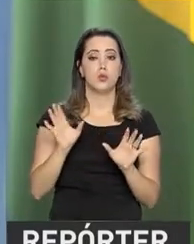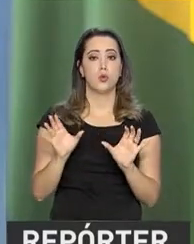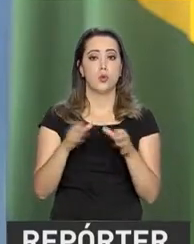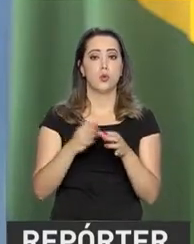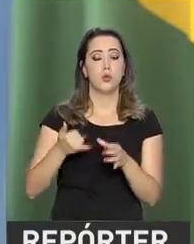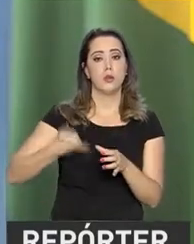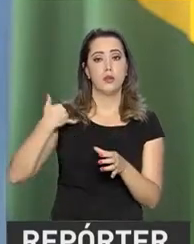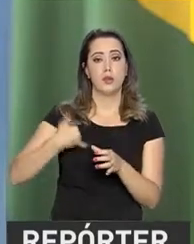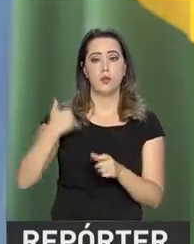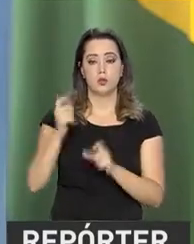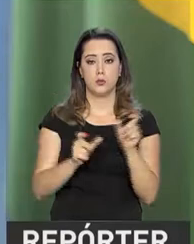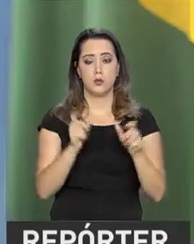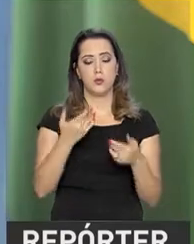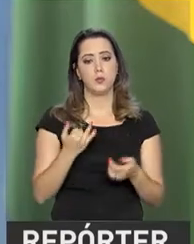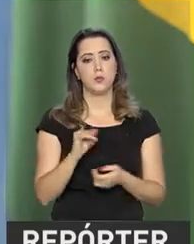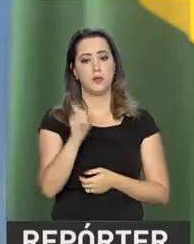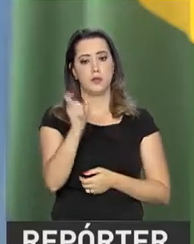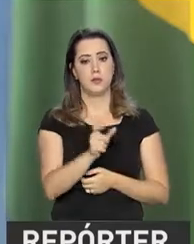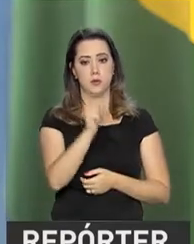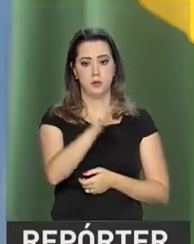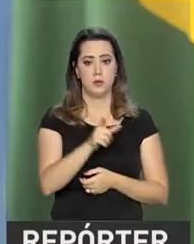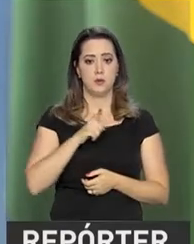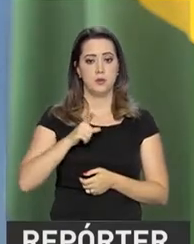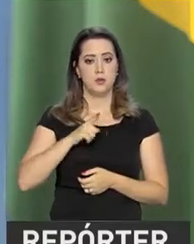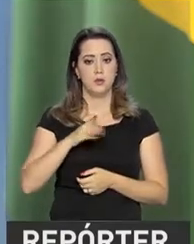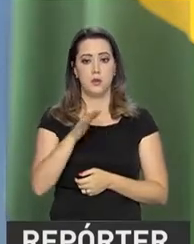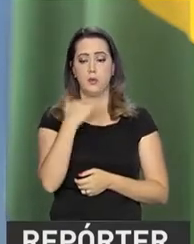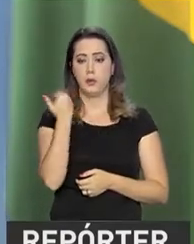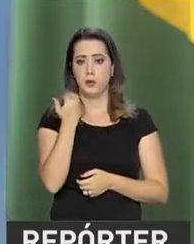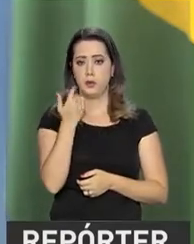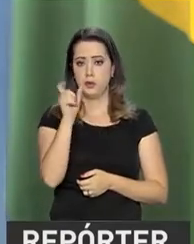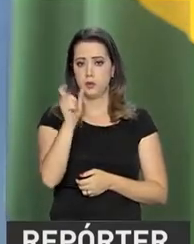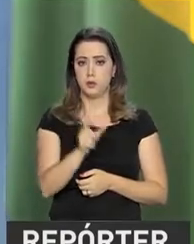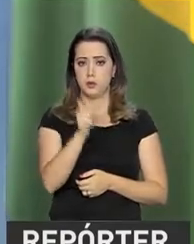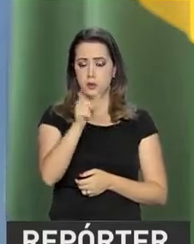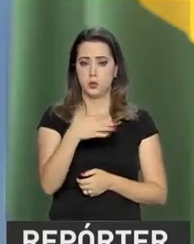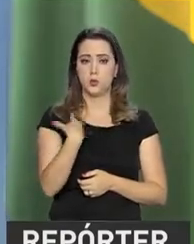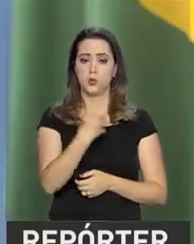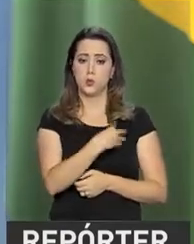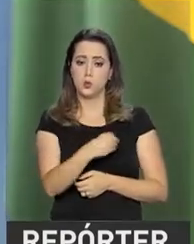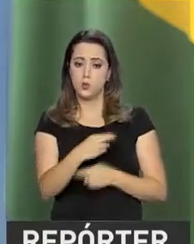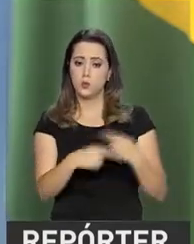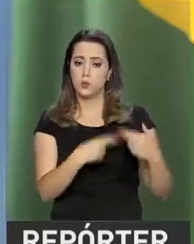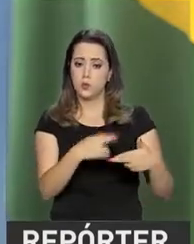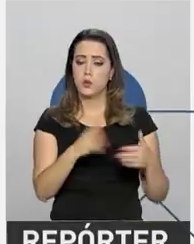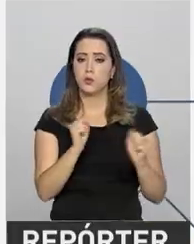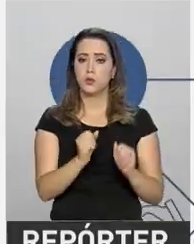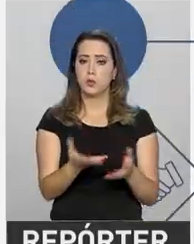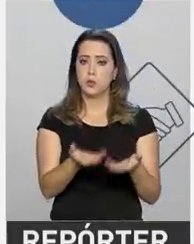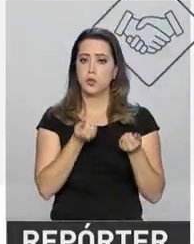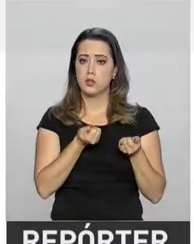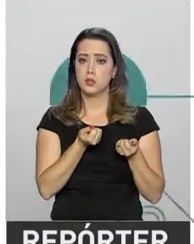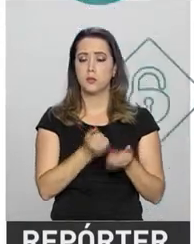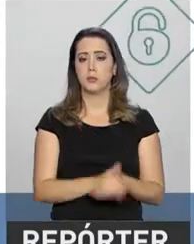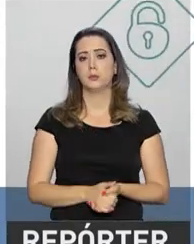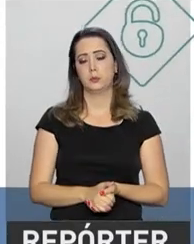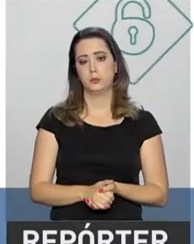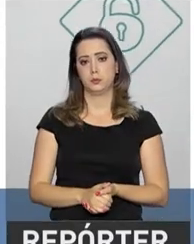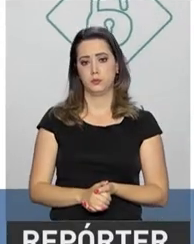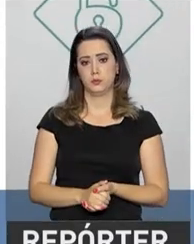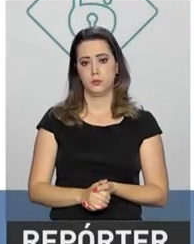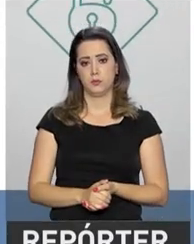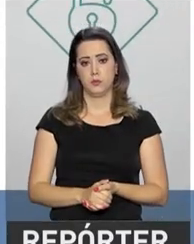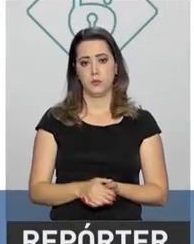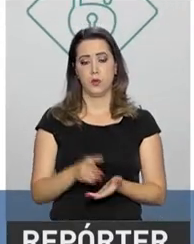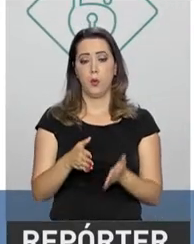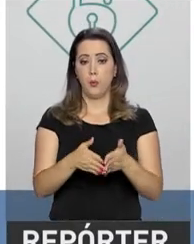poupador caso o titular da poupança tenha morrido os herdeiros poderão receber o recurso a partir do momento em que